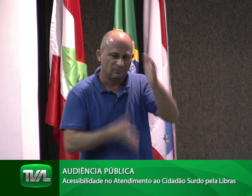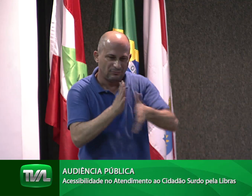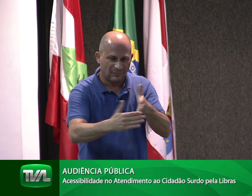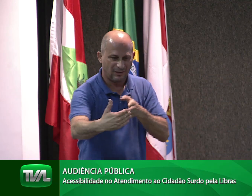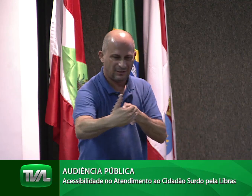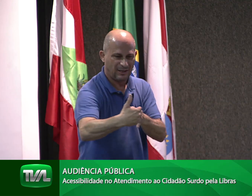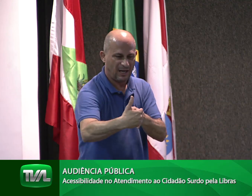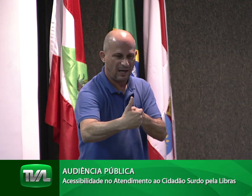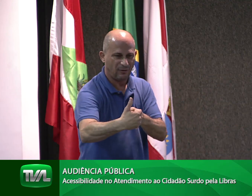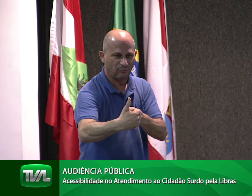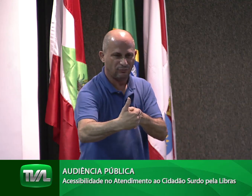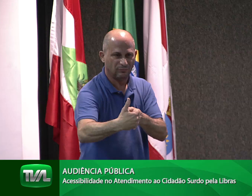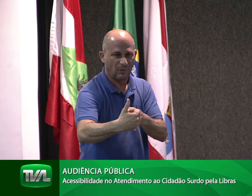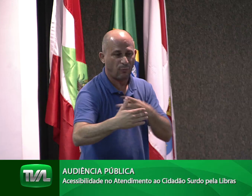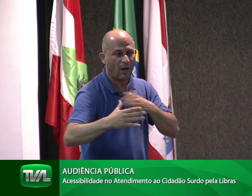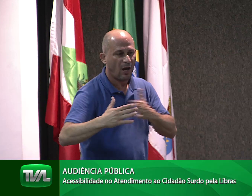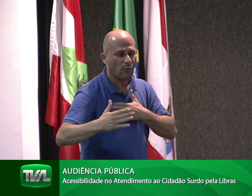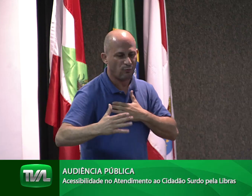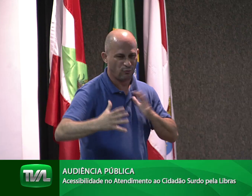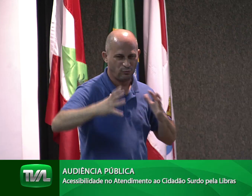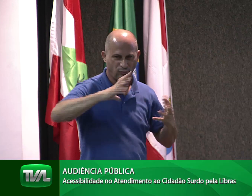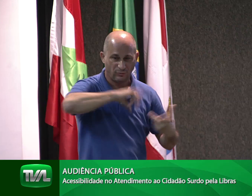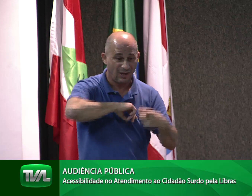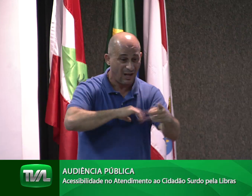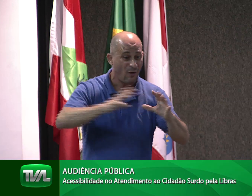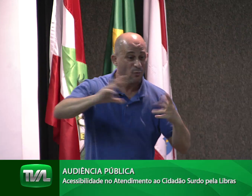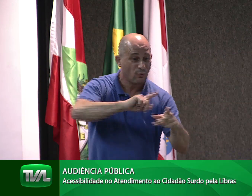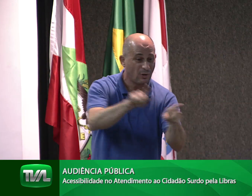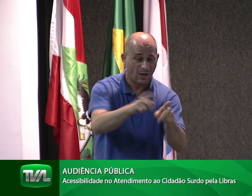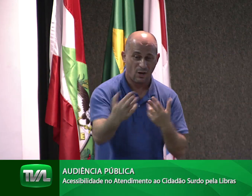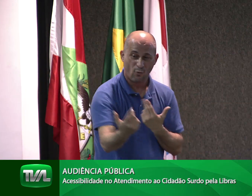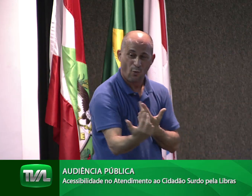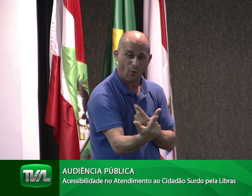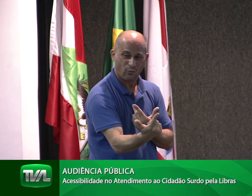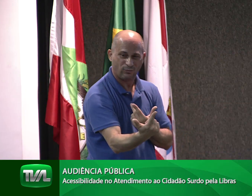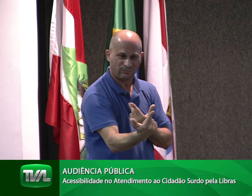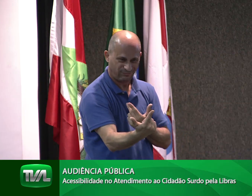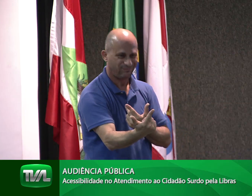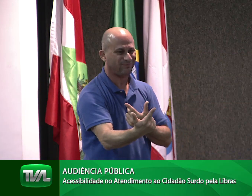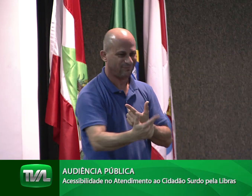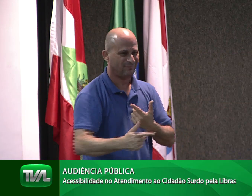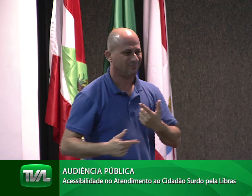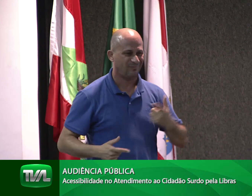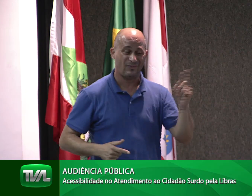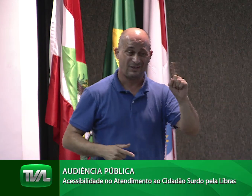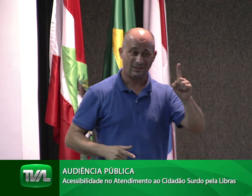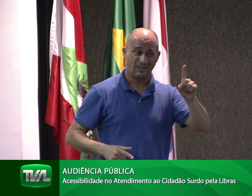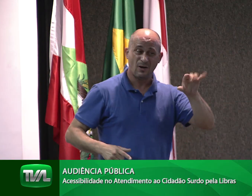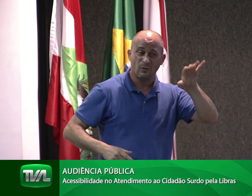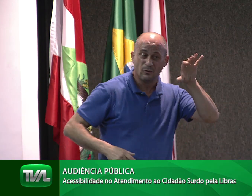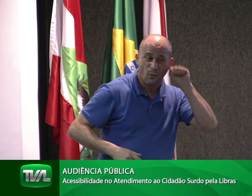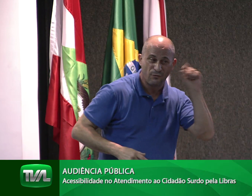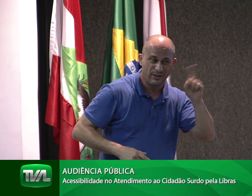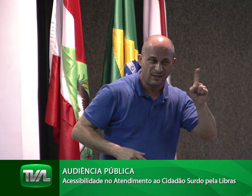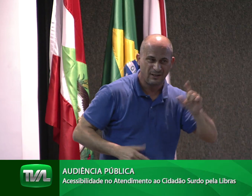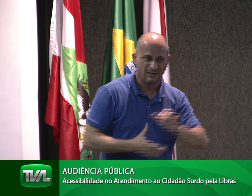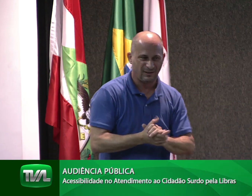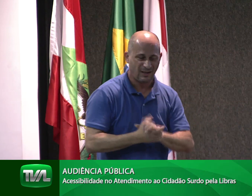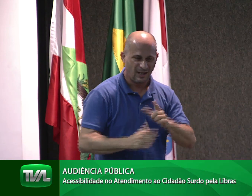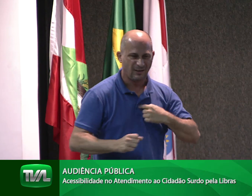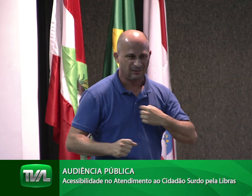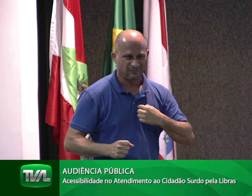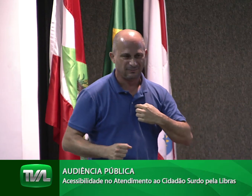eles sabem que o surdo aprende muito mais rápido em língua de sinais, porque é o meu mundo e é o mundo dele. Então, a gente se